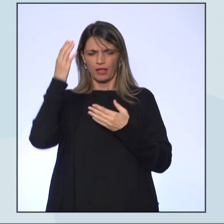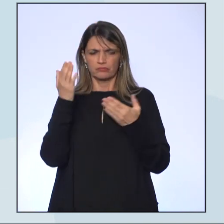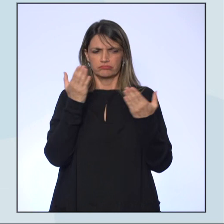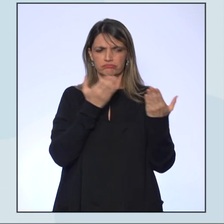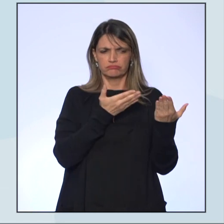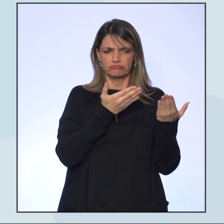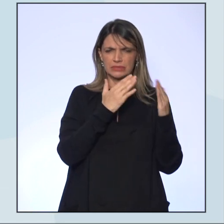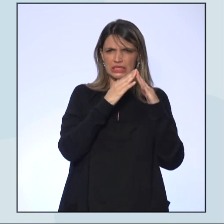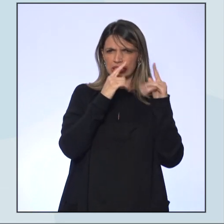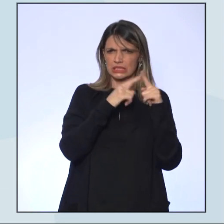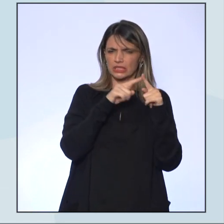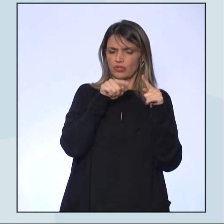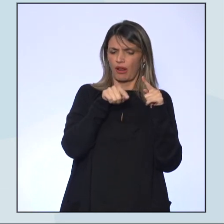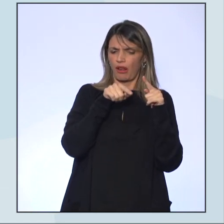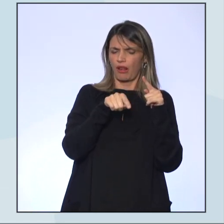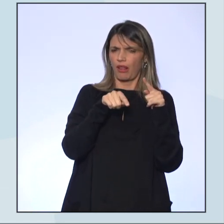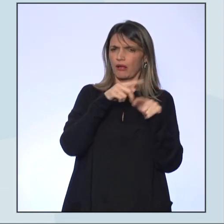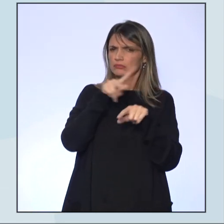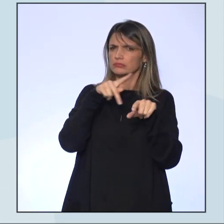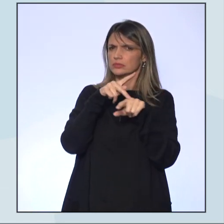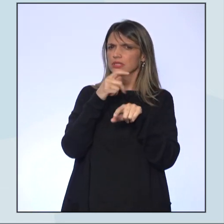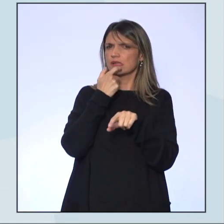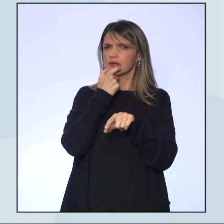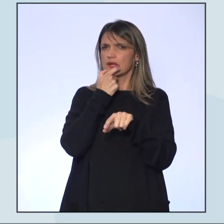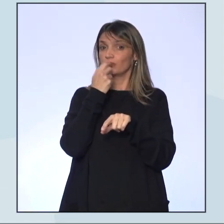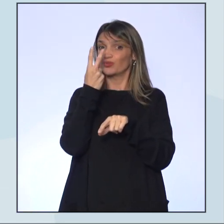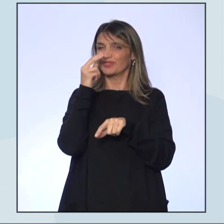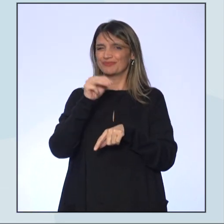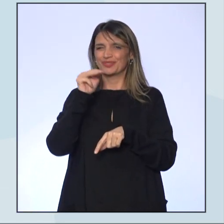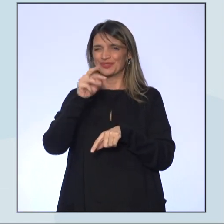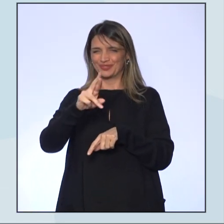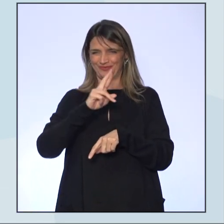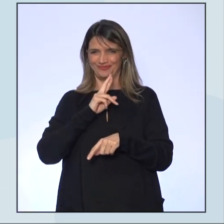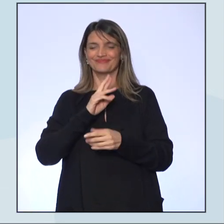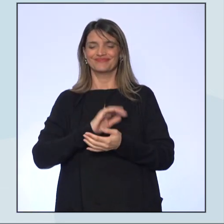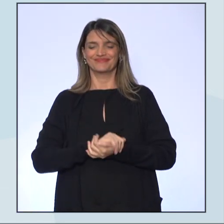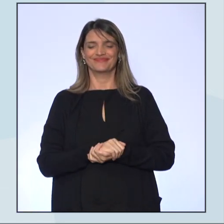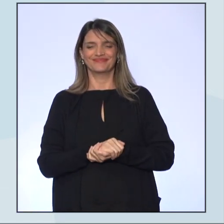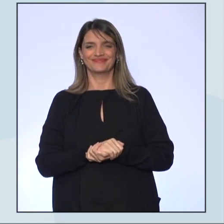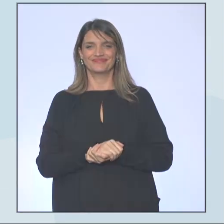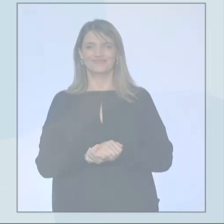Inglaterra? Então, vocês vão ter 2 minutos para responder. Já já a gente volta.